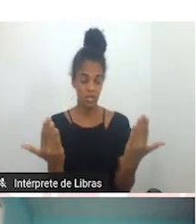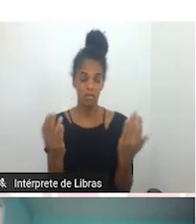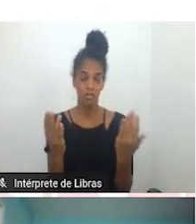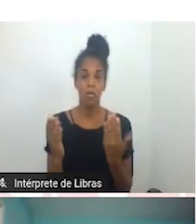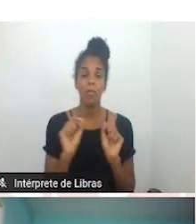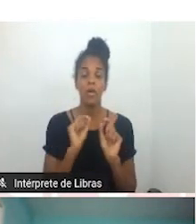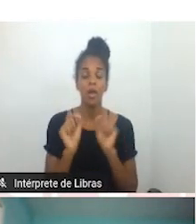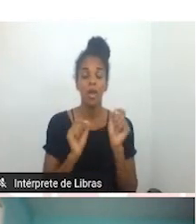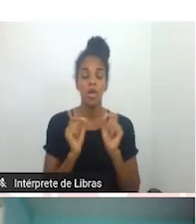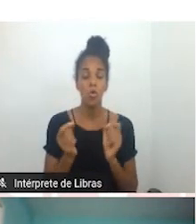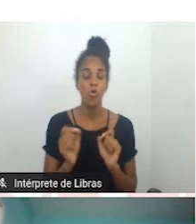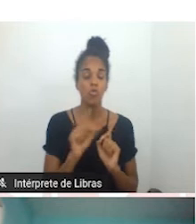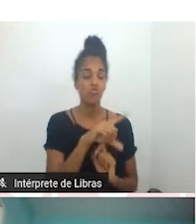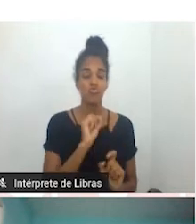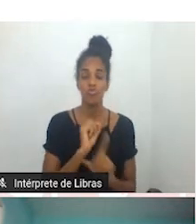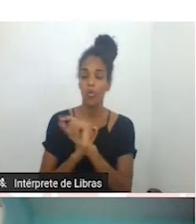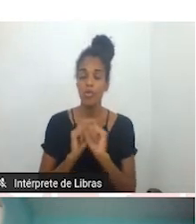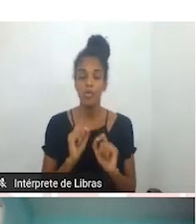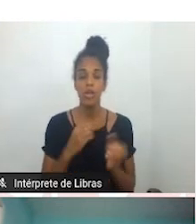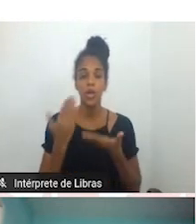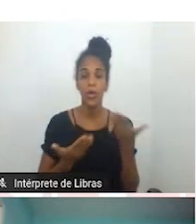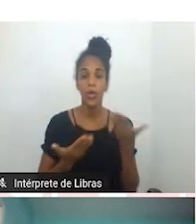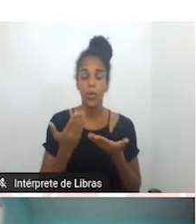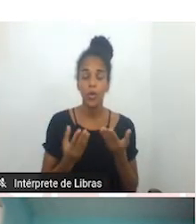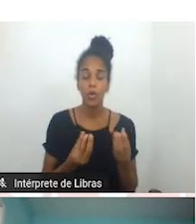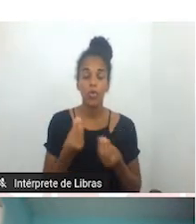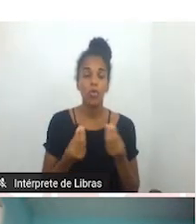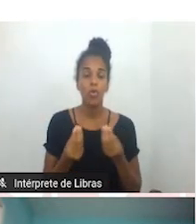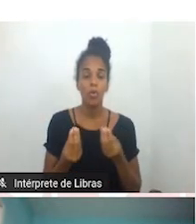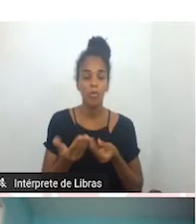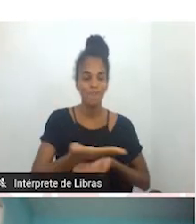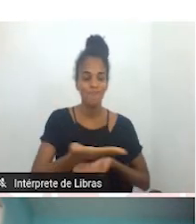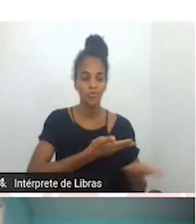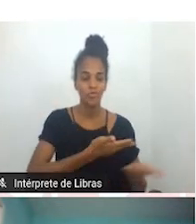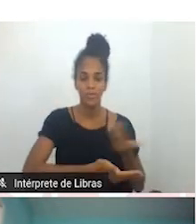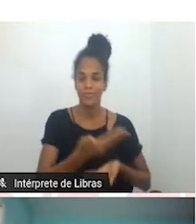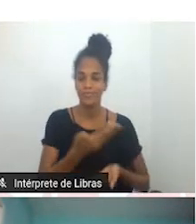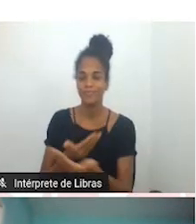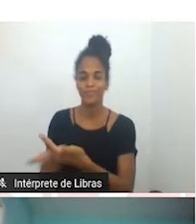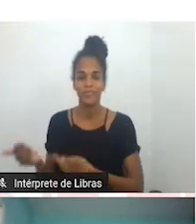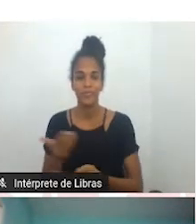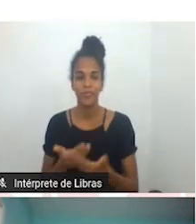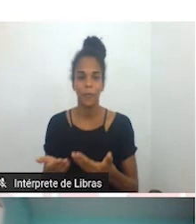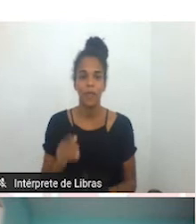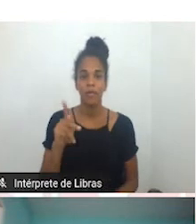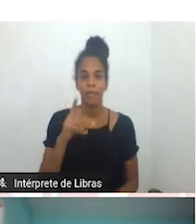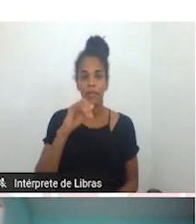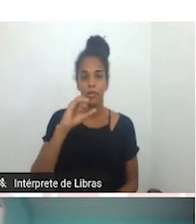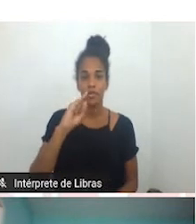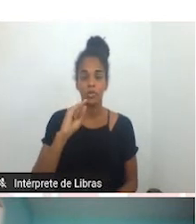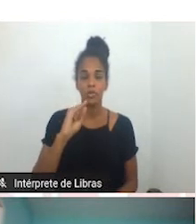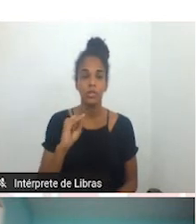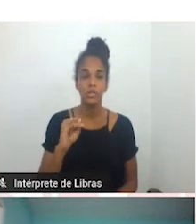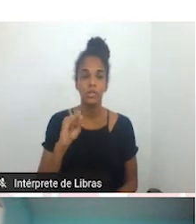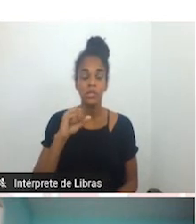fazer hidroxicloroquina e todo mundo faz, não faz, e começou todo mundo a fazer hidroxicloroquina com azitromicina, mesmo sem evidência científica na